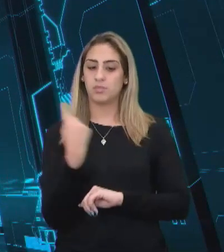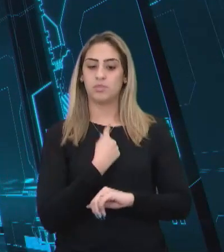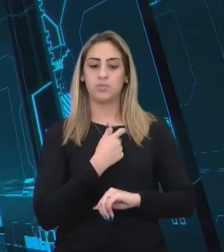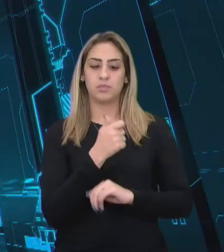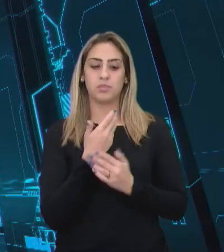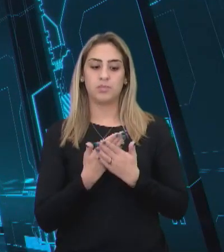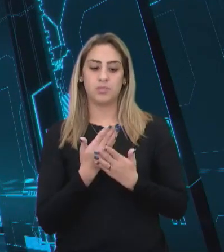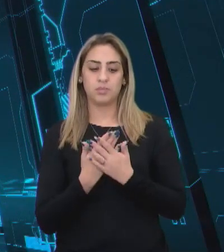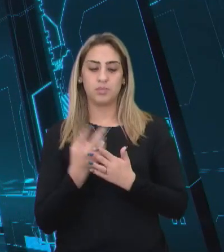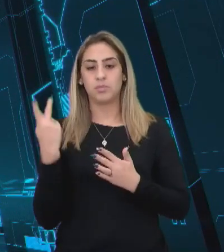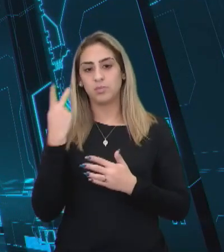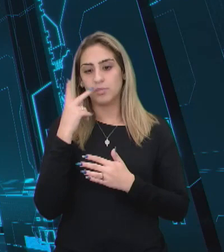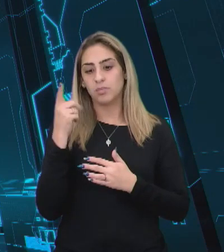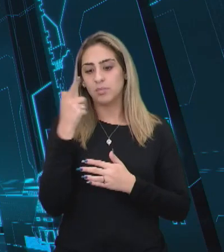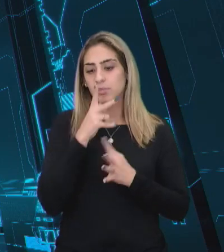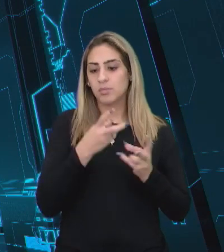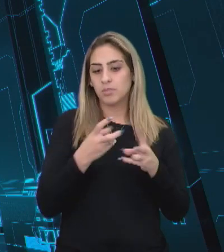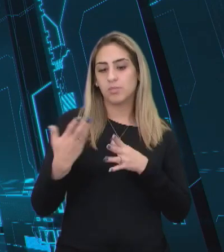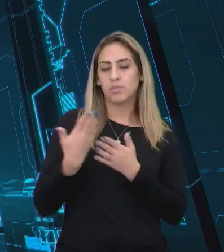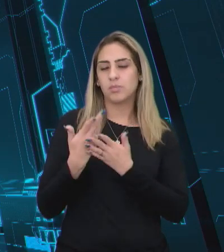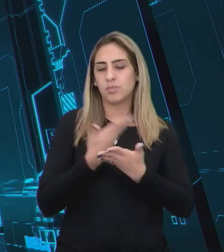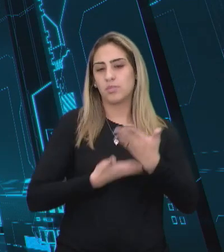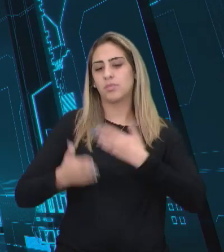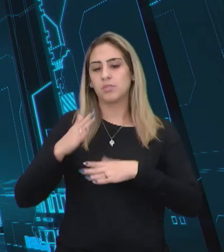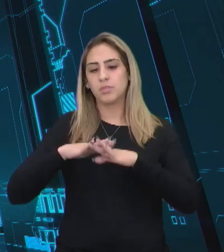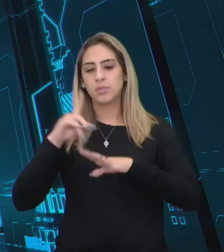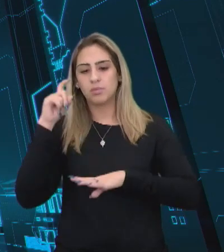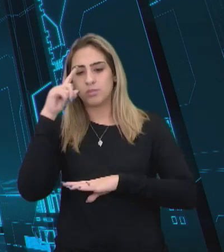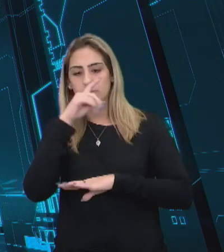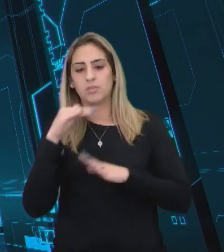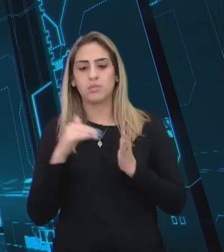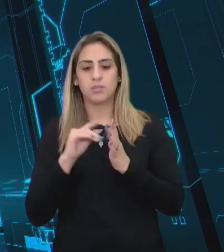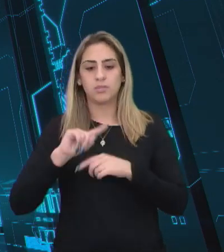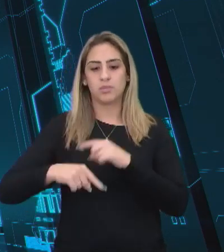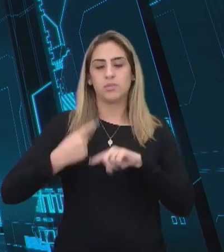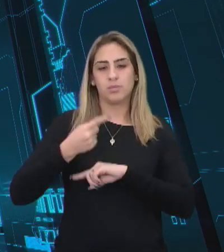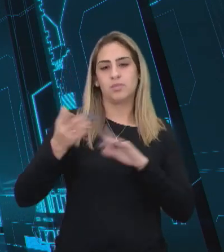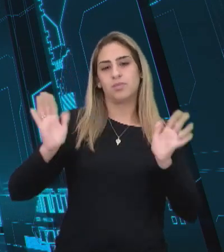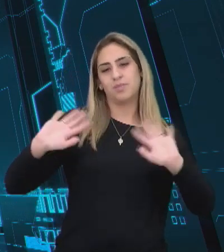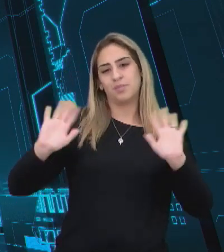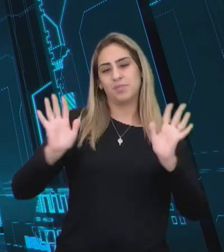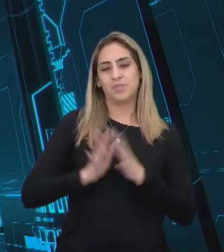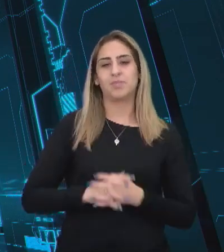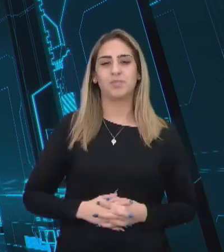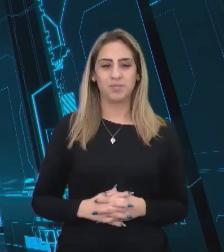aula para que a gente possa sempre construir uma aula mais interativa, mais dinâmica. E até a próxima. Tchau, tchau.